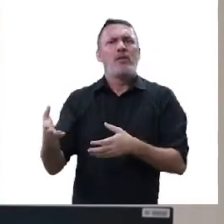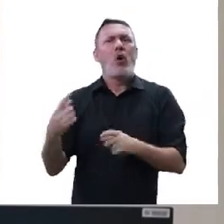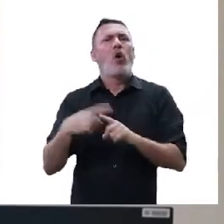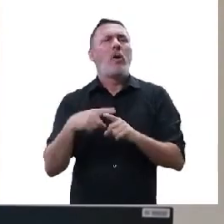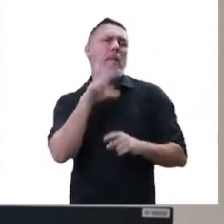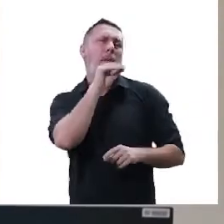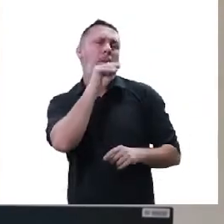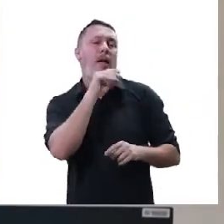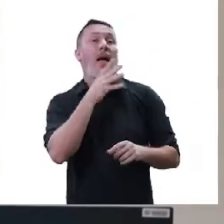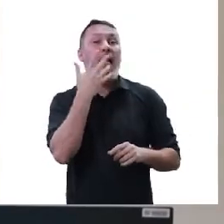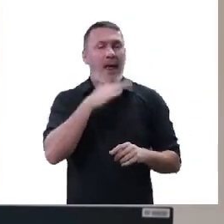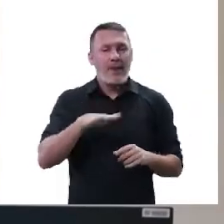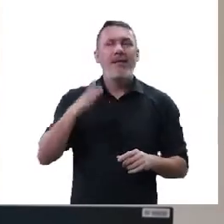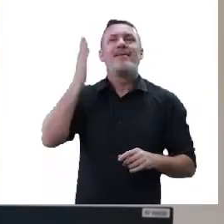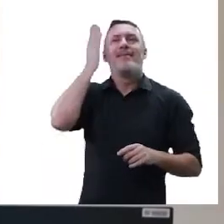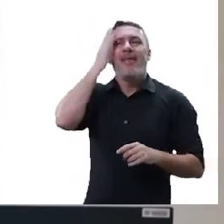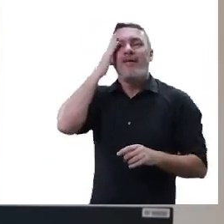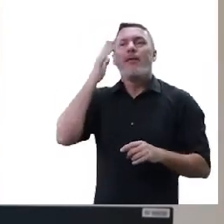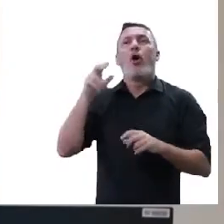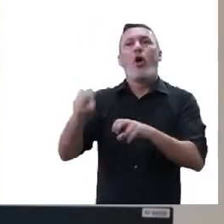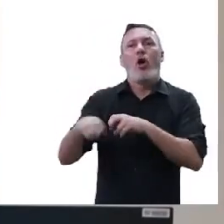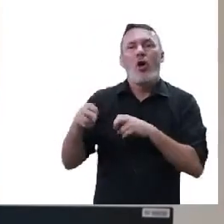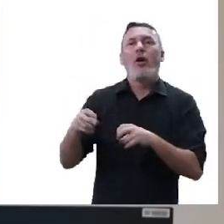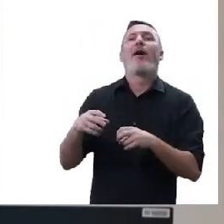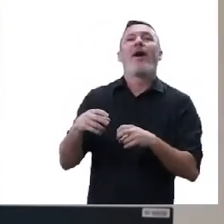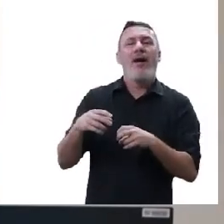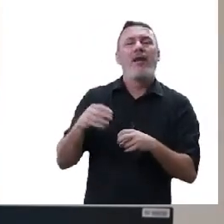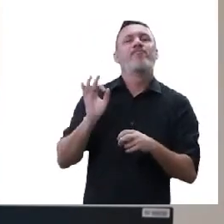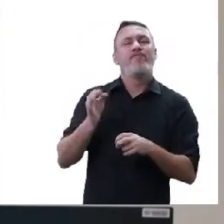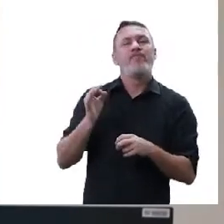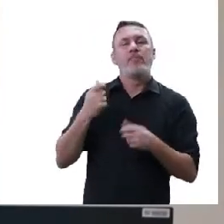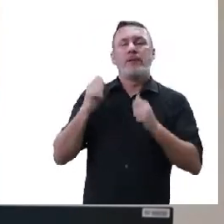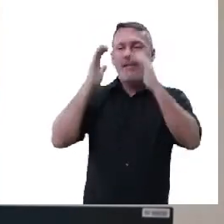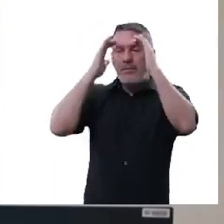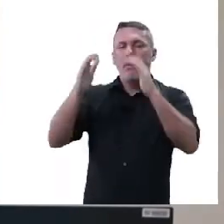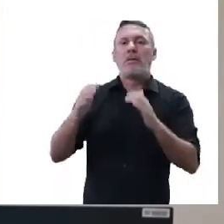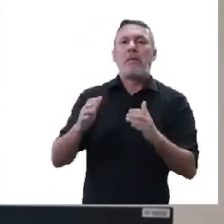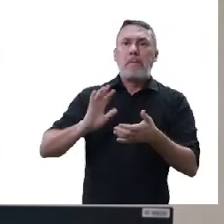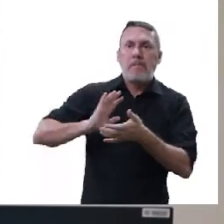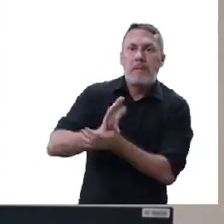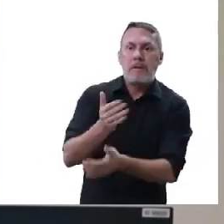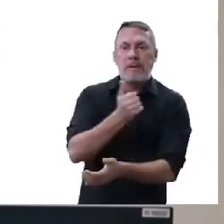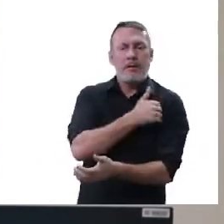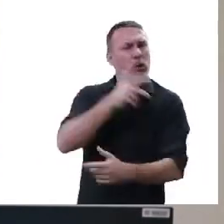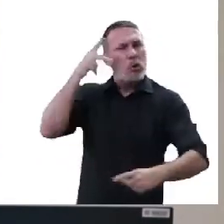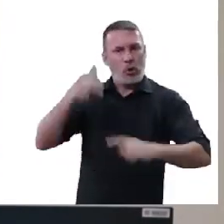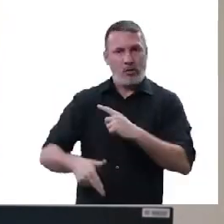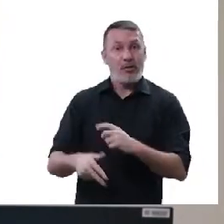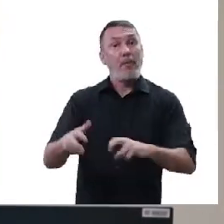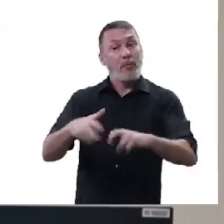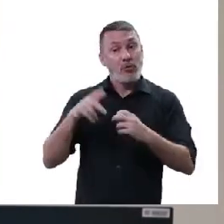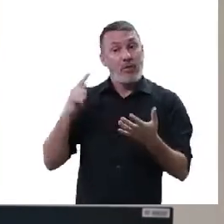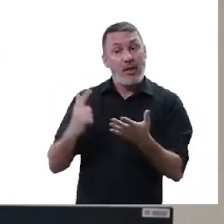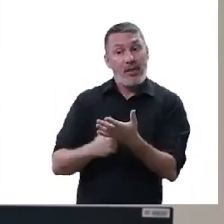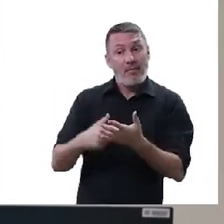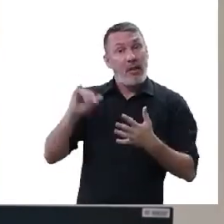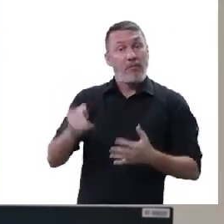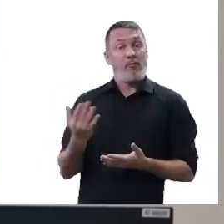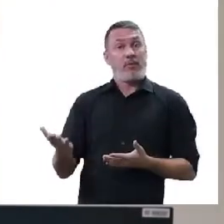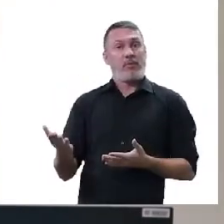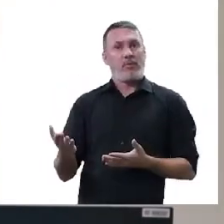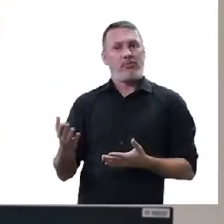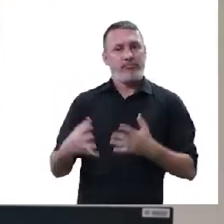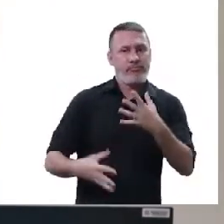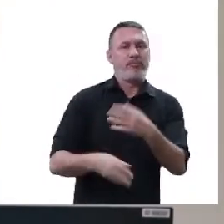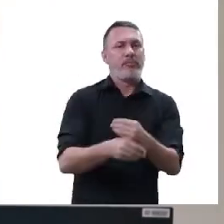para conscientizar as crianças, desde tão novas, a não praticar esse ato. Ok, meu querido? Então, o próprio Chico Bento pode ser uma